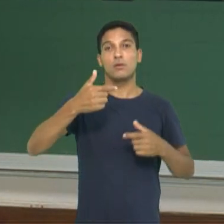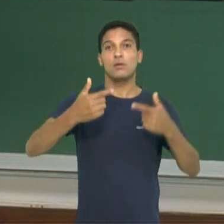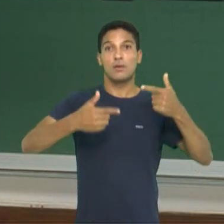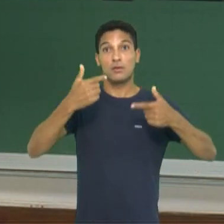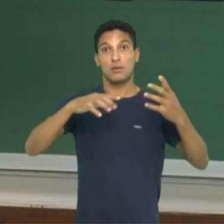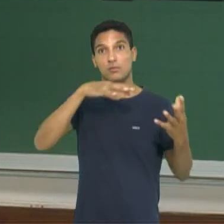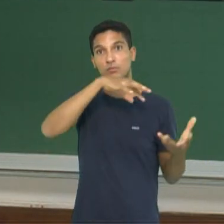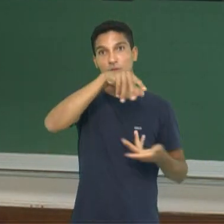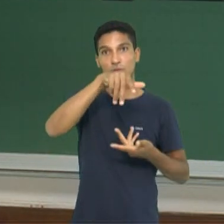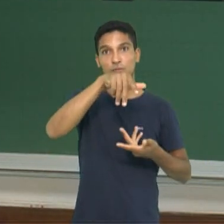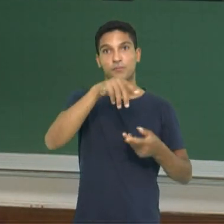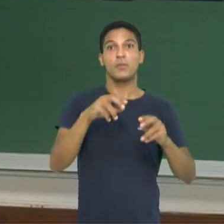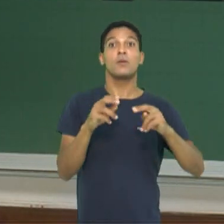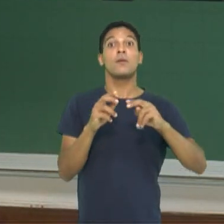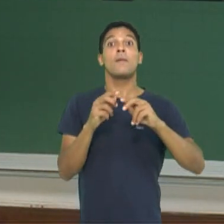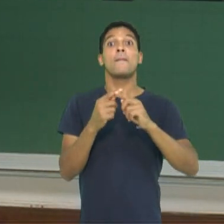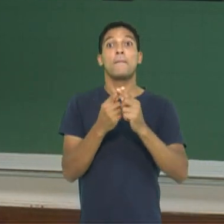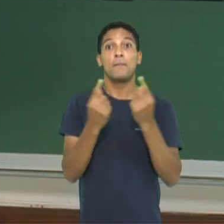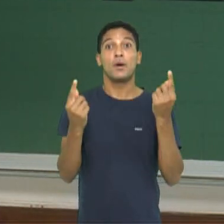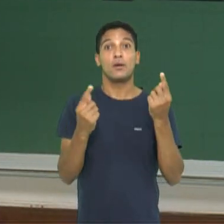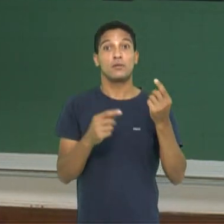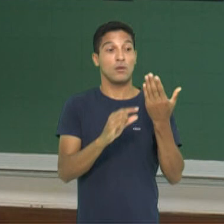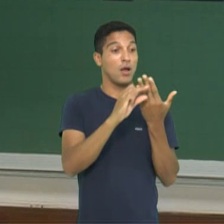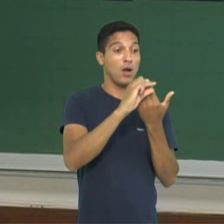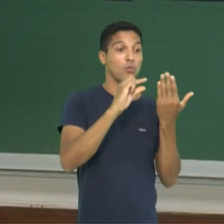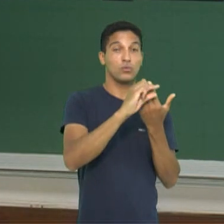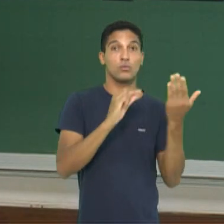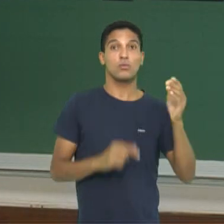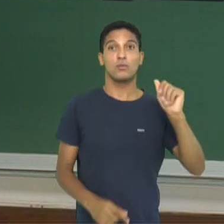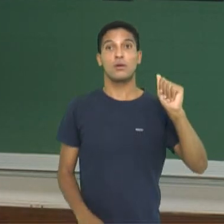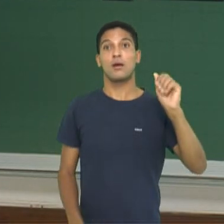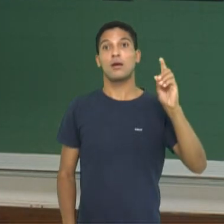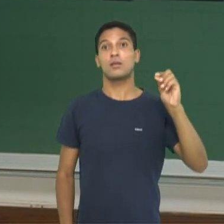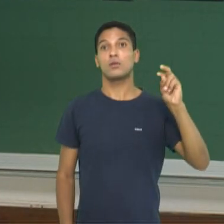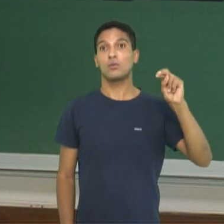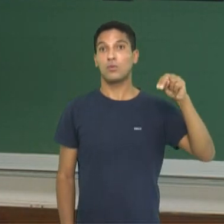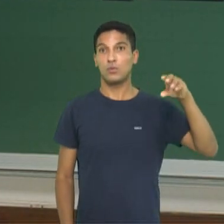para continuar suas pesquisas, continuar desenvolvendo seu pensamento.